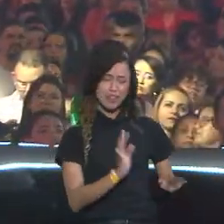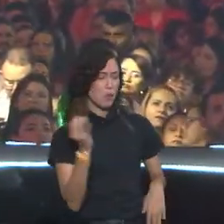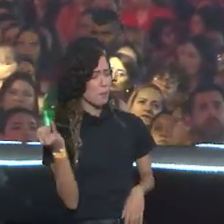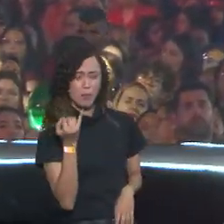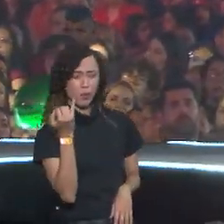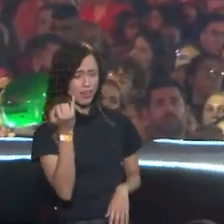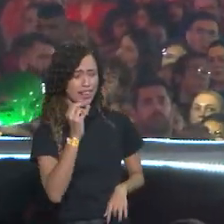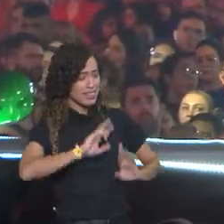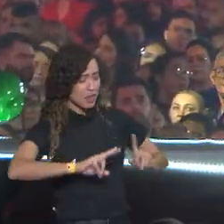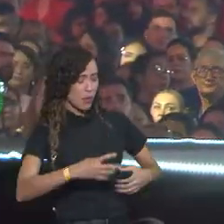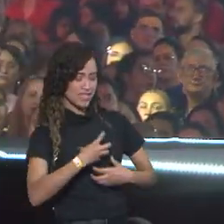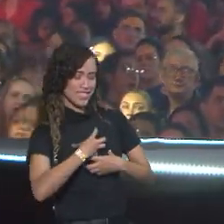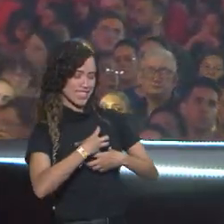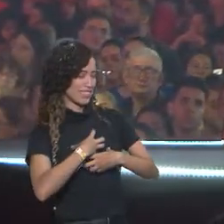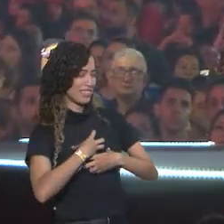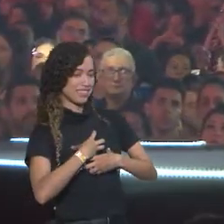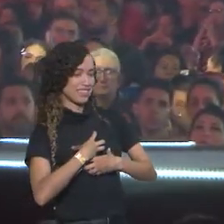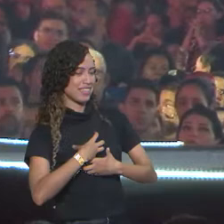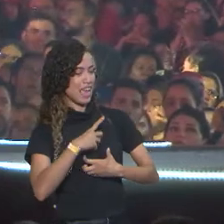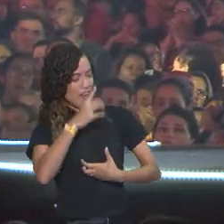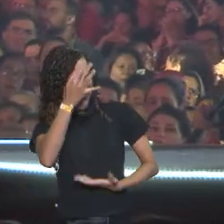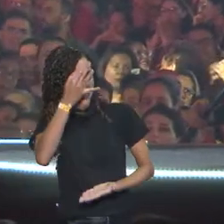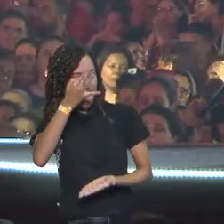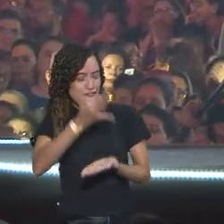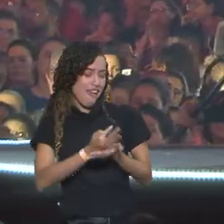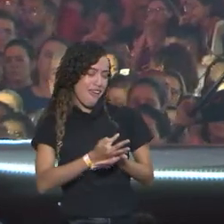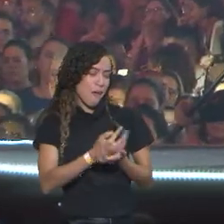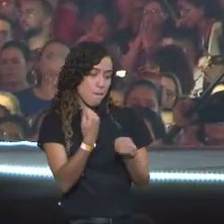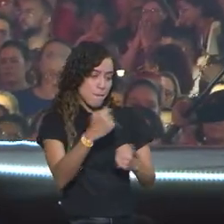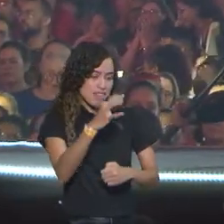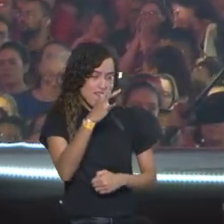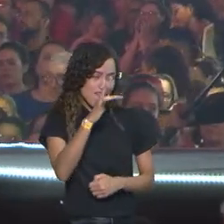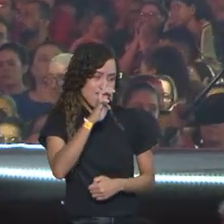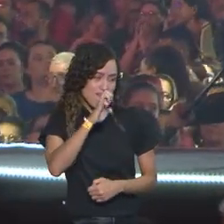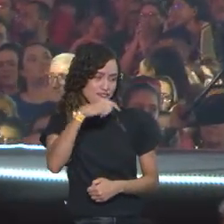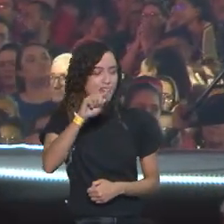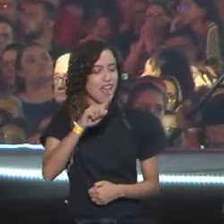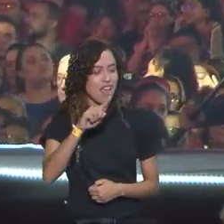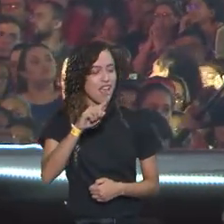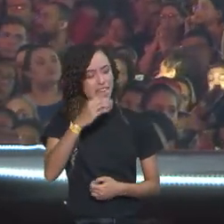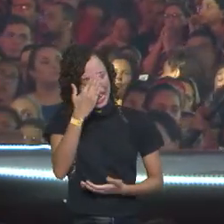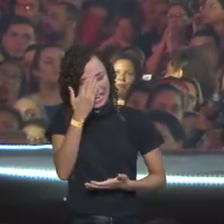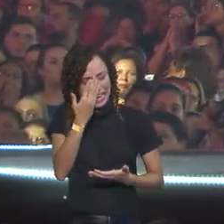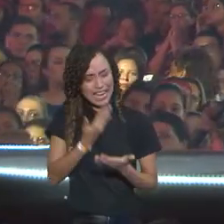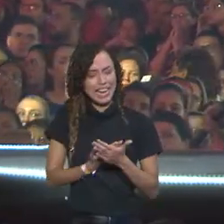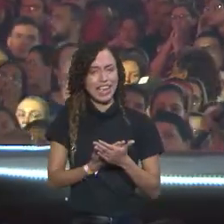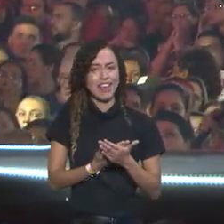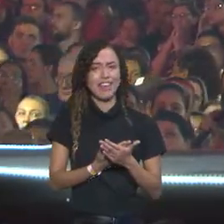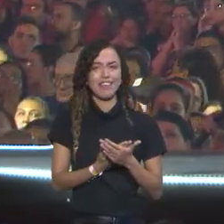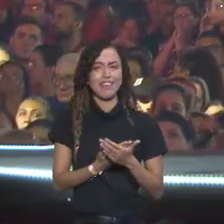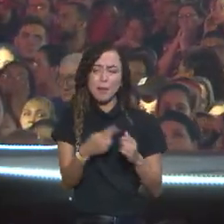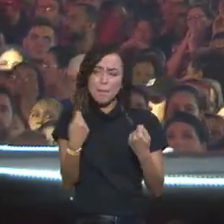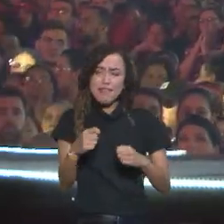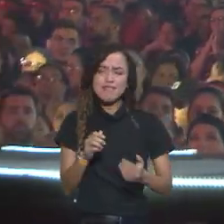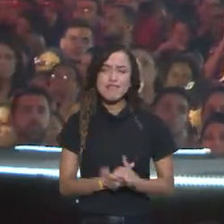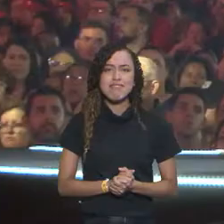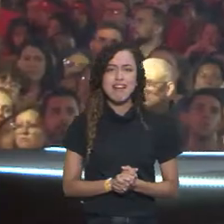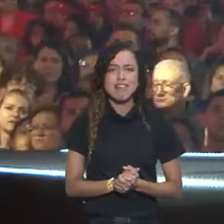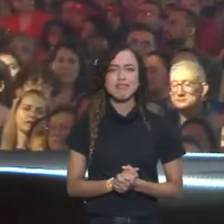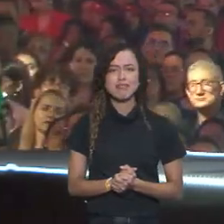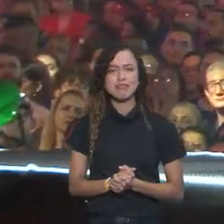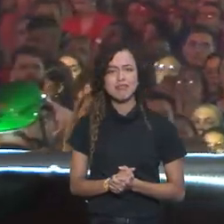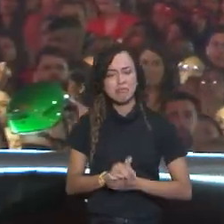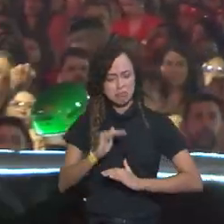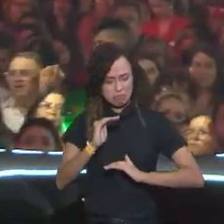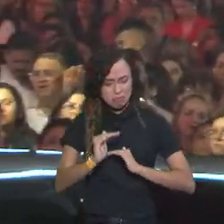importa não é por sentimento é por fé você tem que crer você tem que crer sabe e